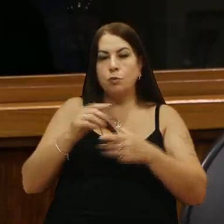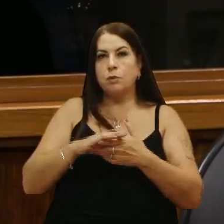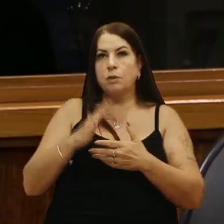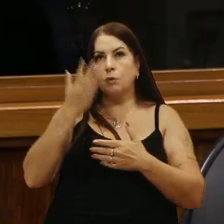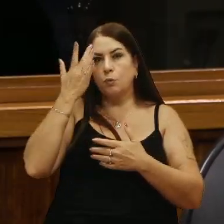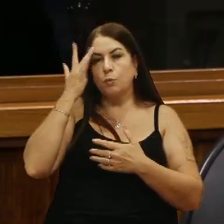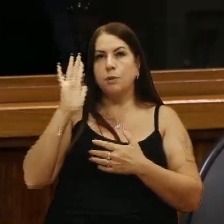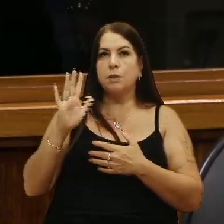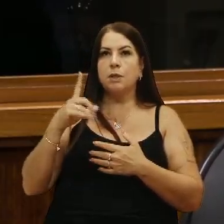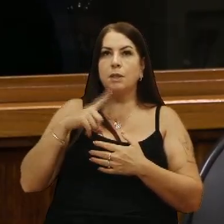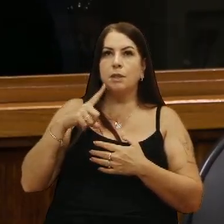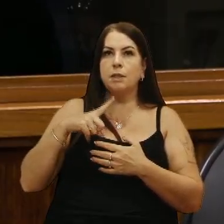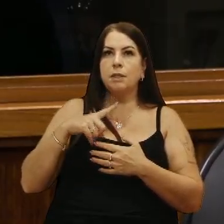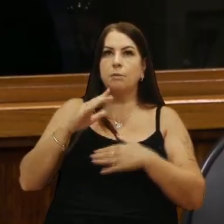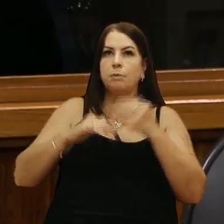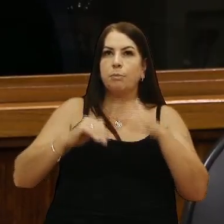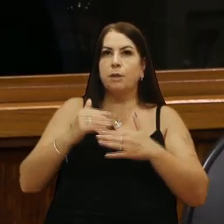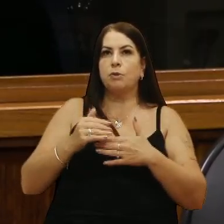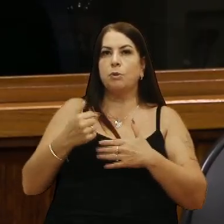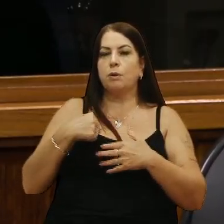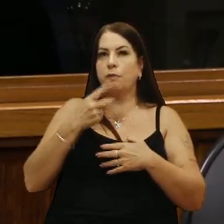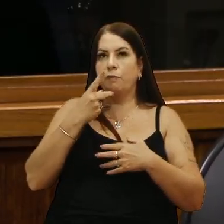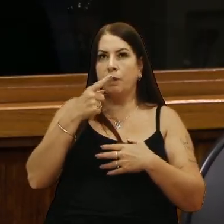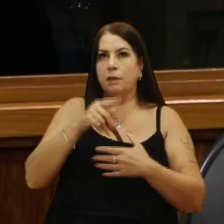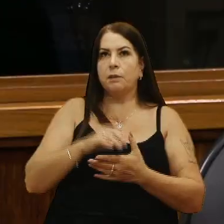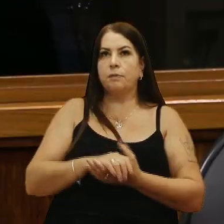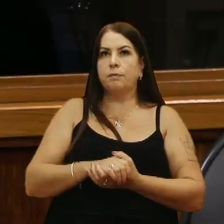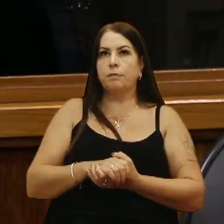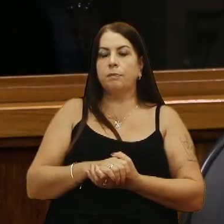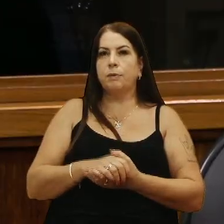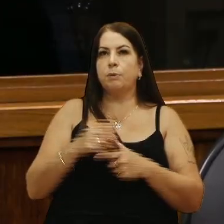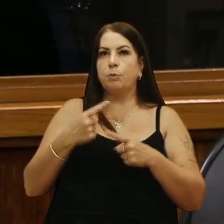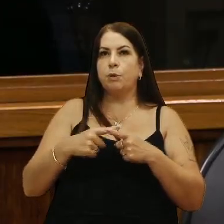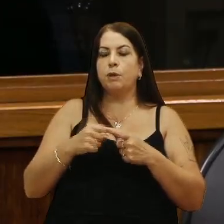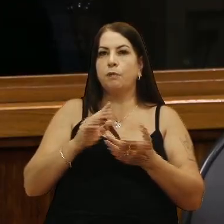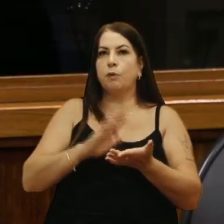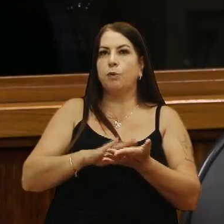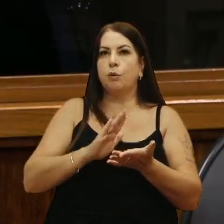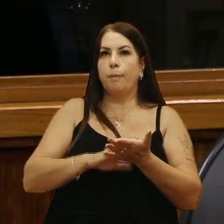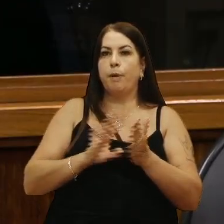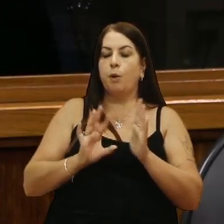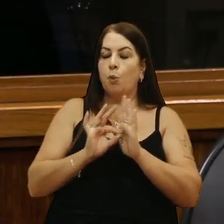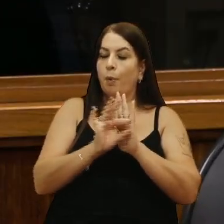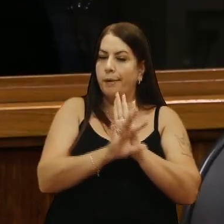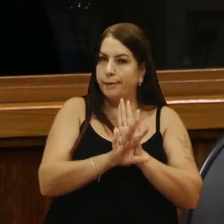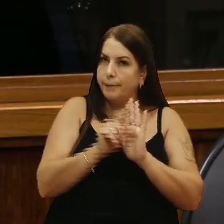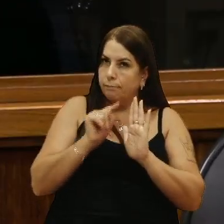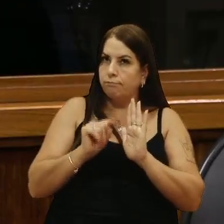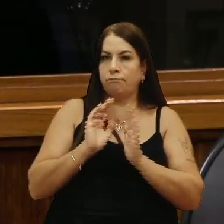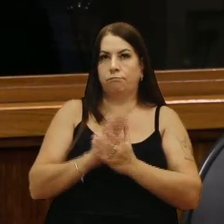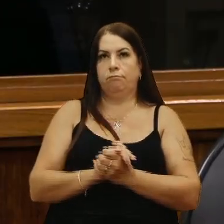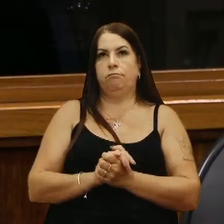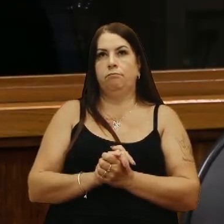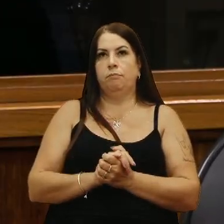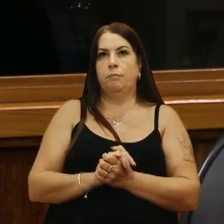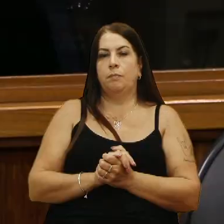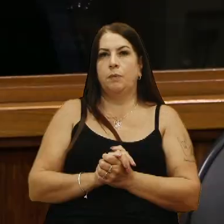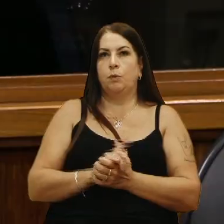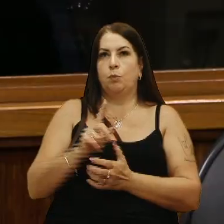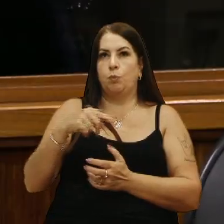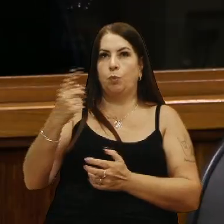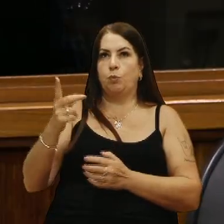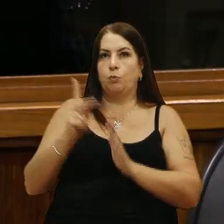não sei, existe uma prática, mas eu quis falar desta, porque eu vou cobrar coerência. No